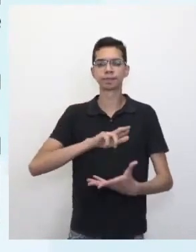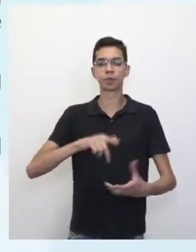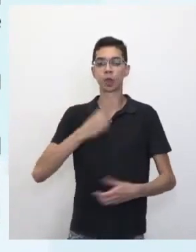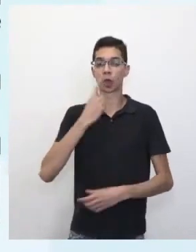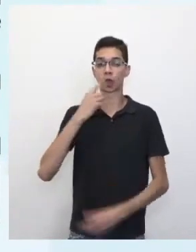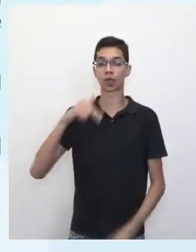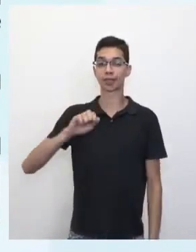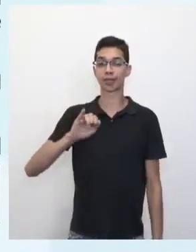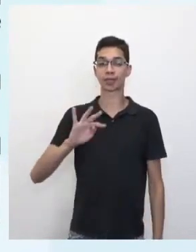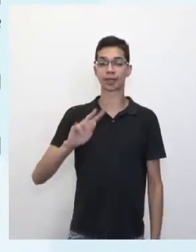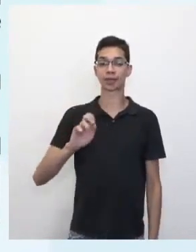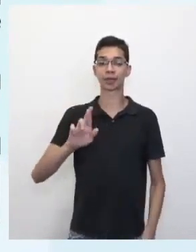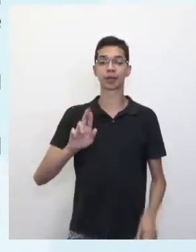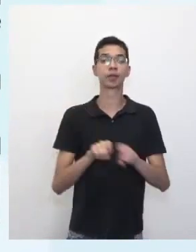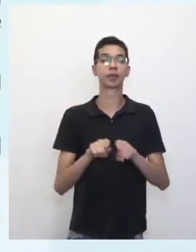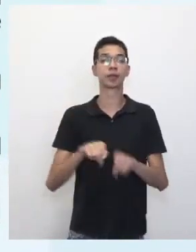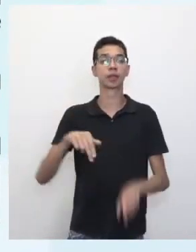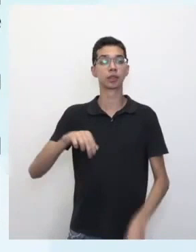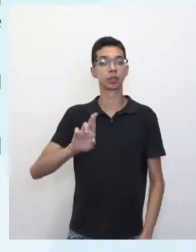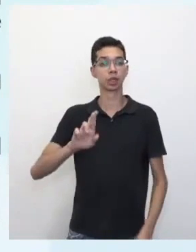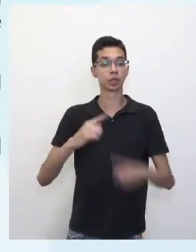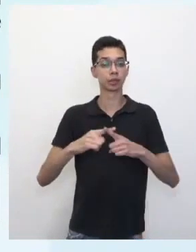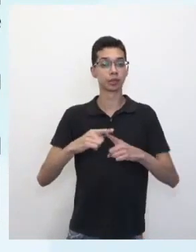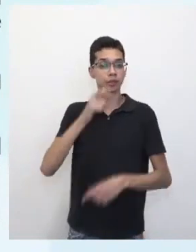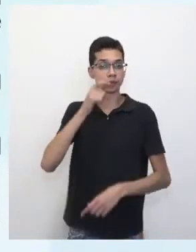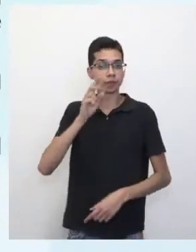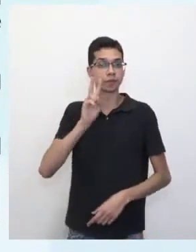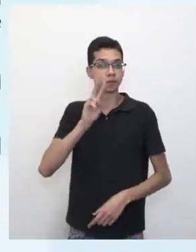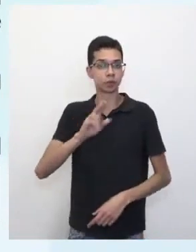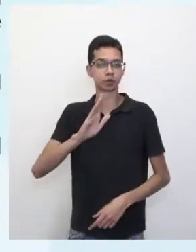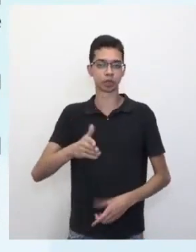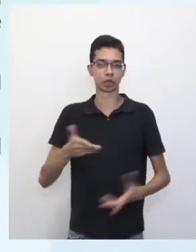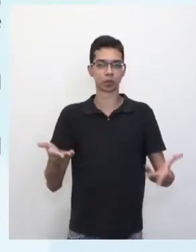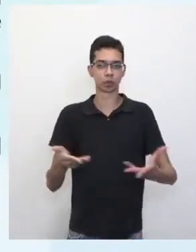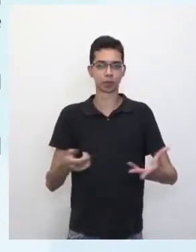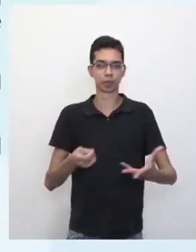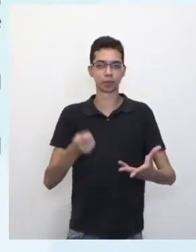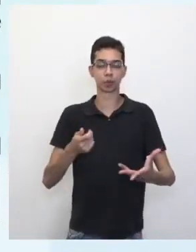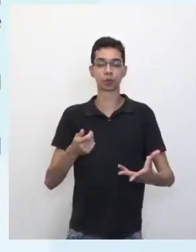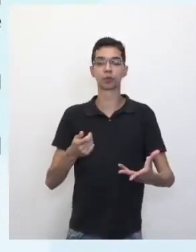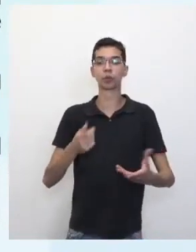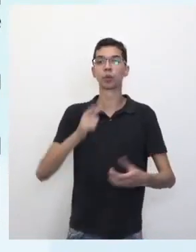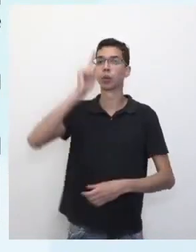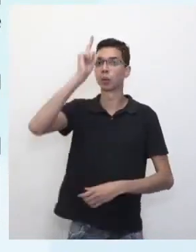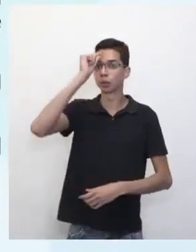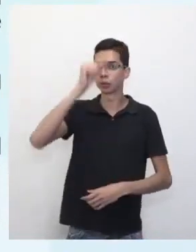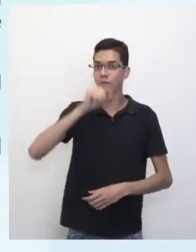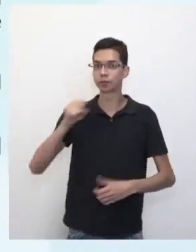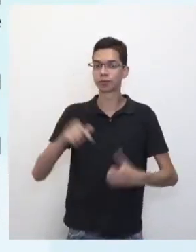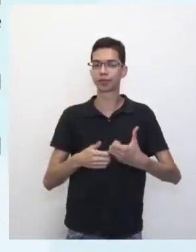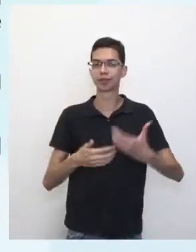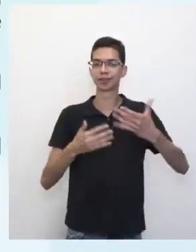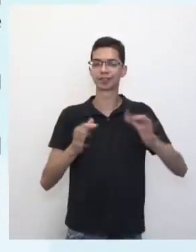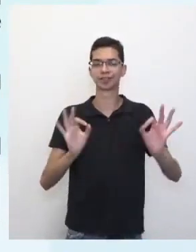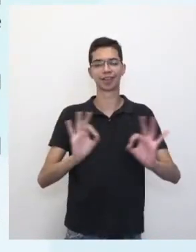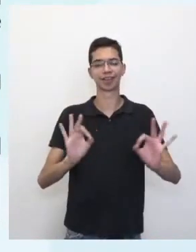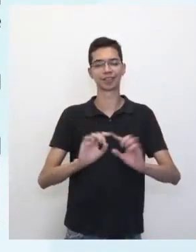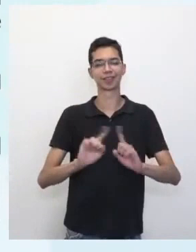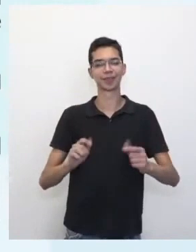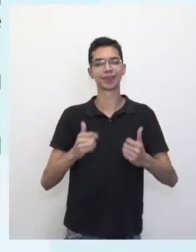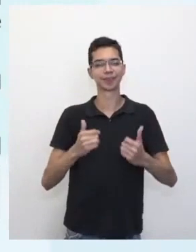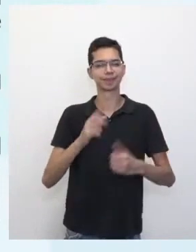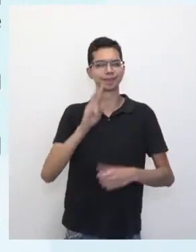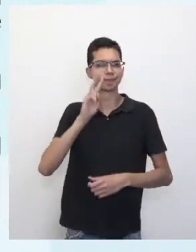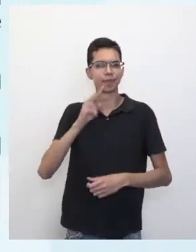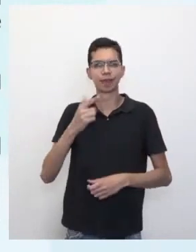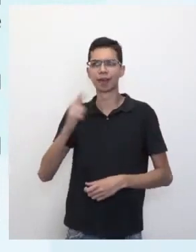neither e o nor, que a gente acabou de ver. Então, essas duas palavras, ainda bem que vocês não escreveram lá no chat, porque senão eu falo, mas acabamos de ver. Ok.